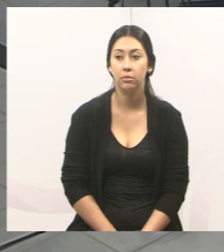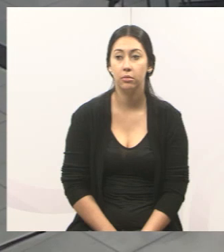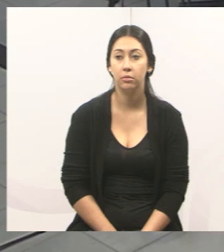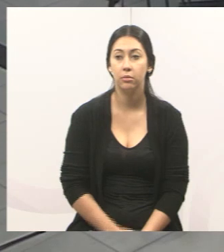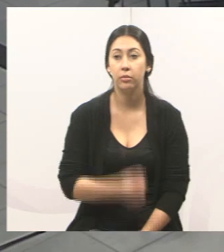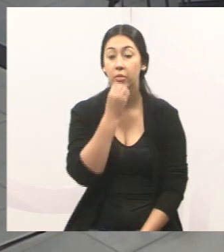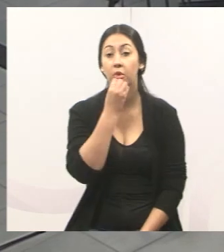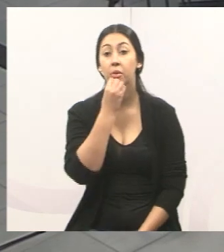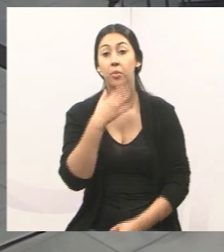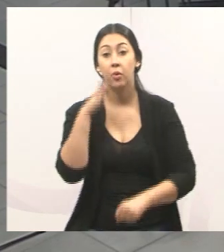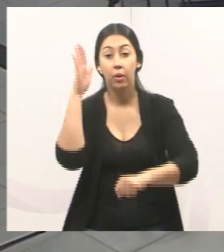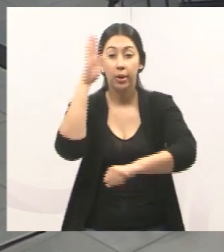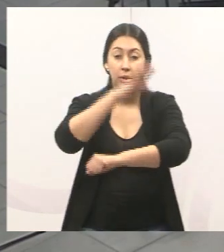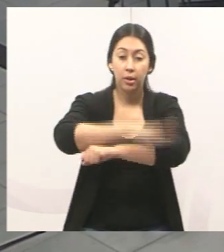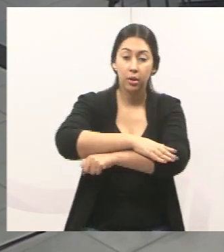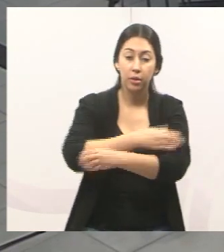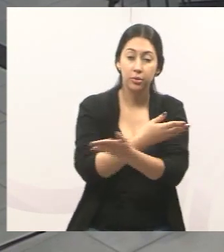Boa tarde já a todos, né?